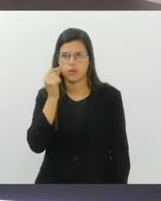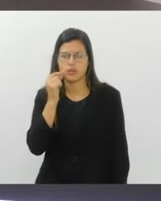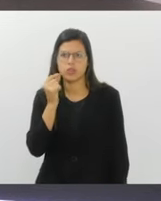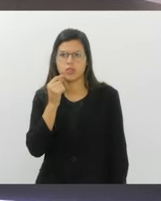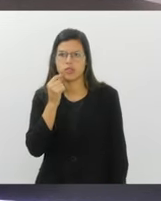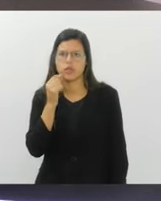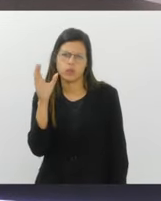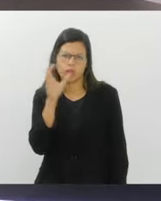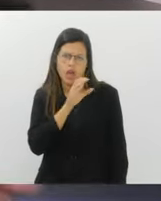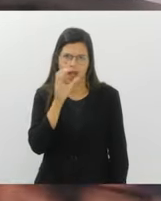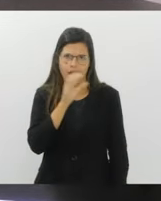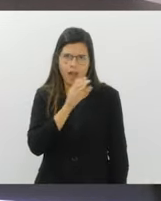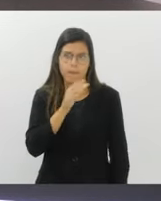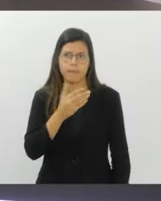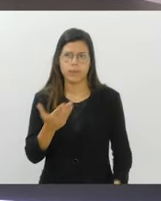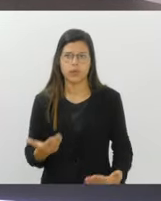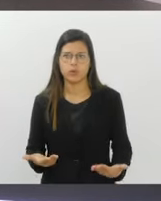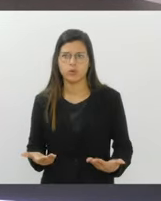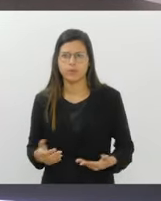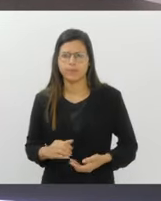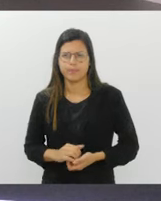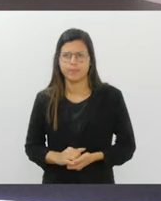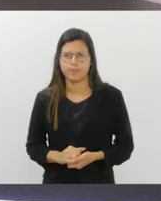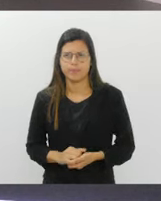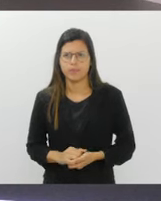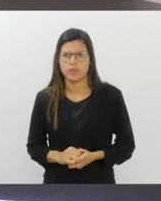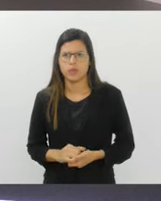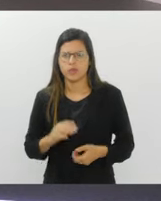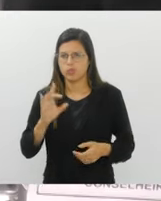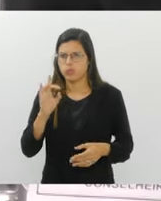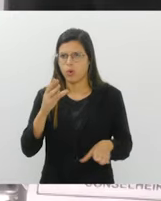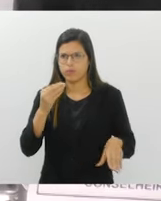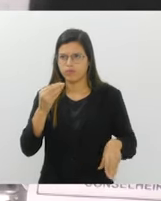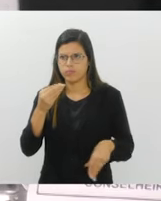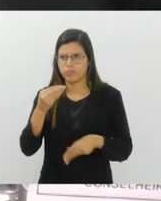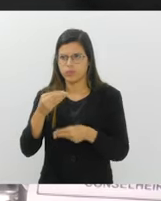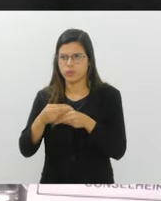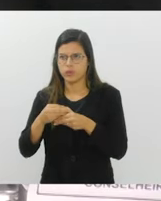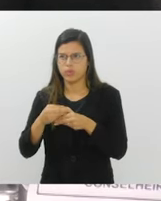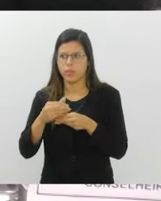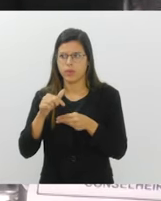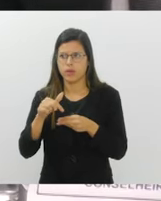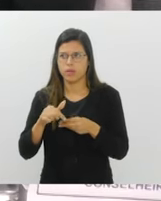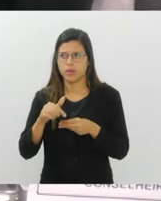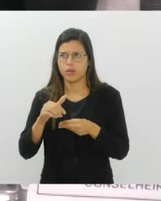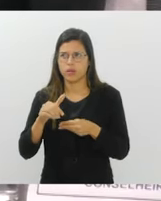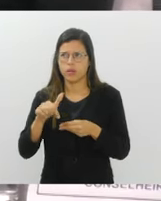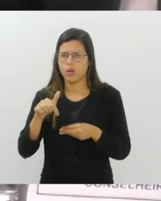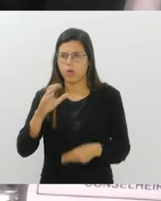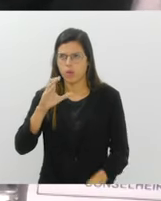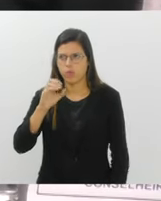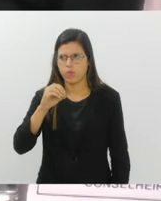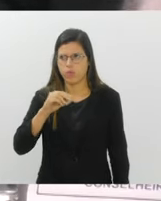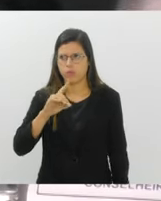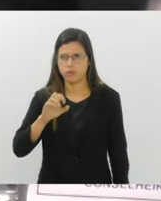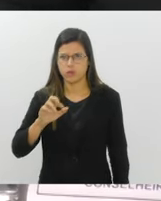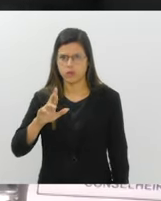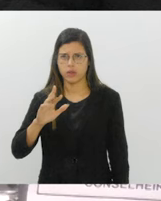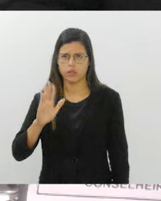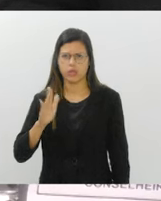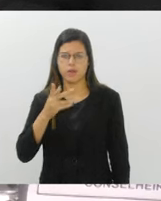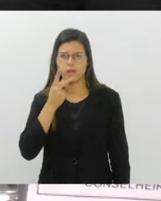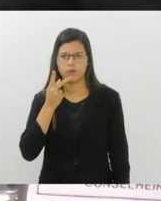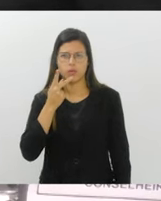ser breve, na verdade, uma complementação ao que o Conde já falou e o que o